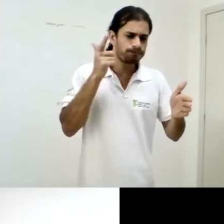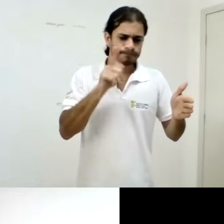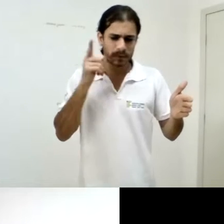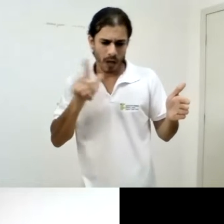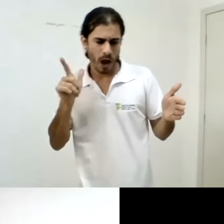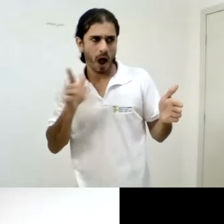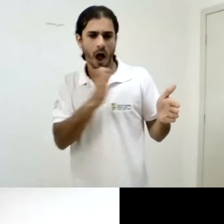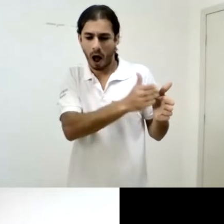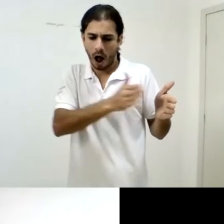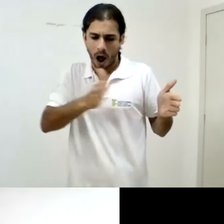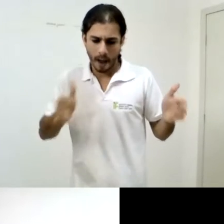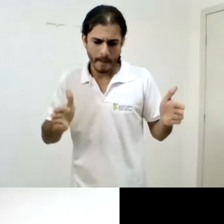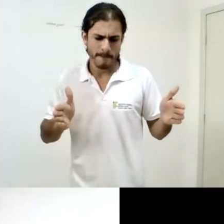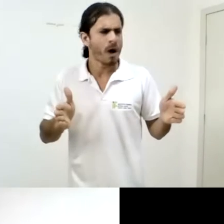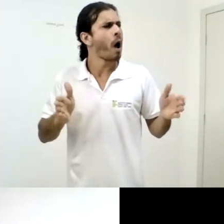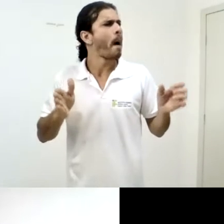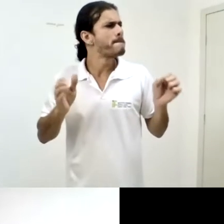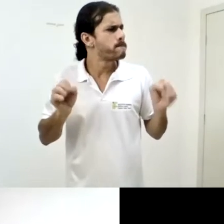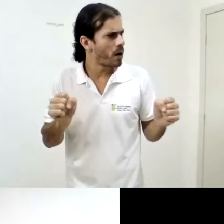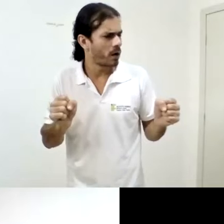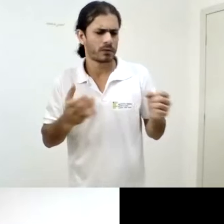base de uma nova pesquisa?